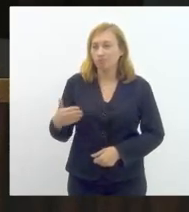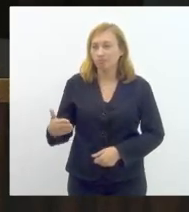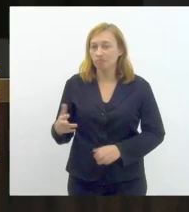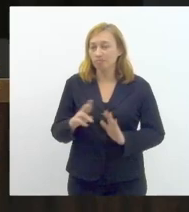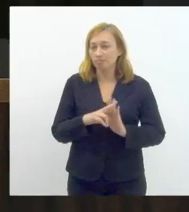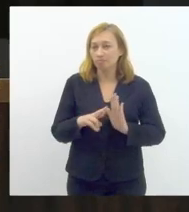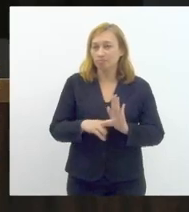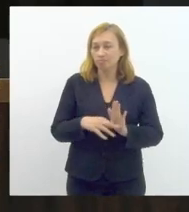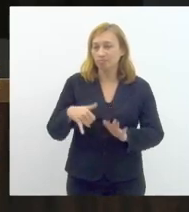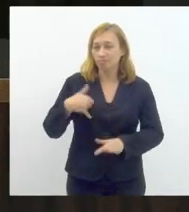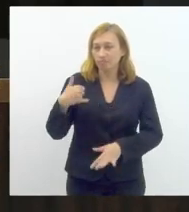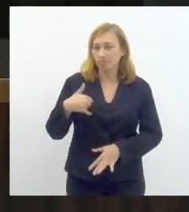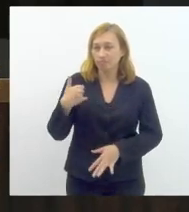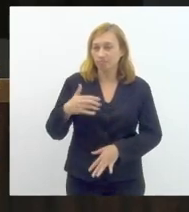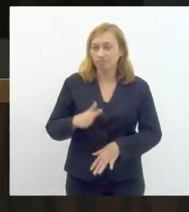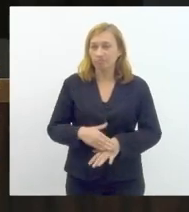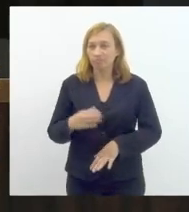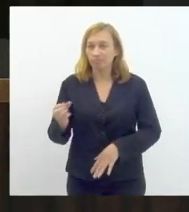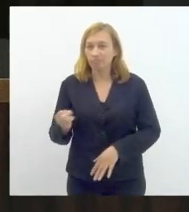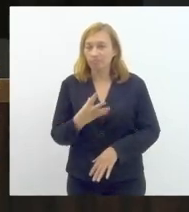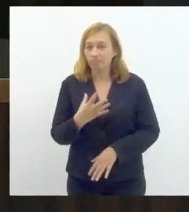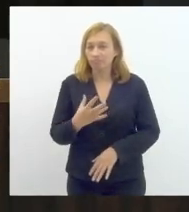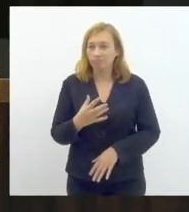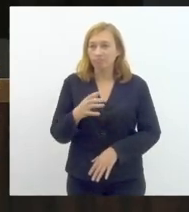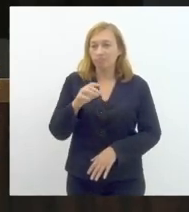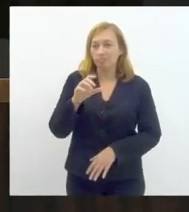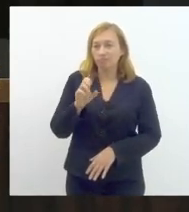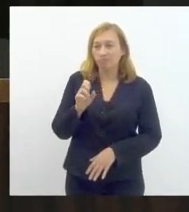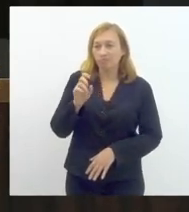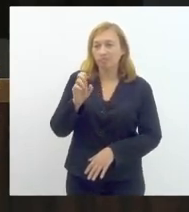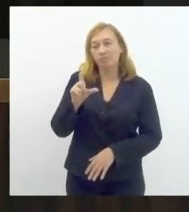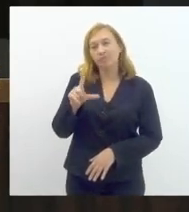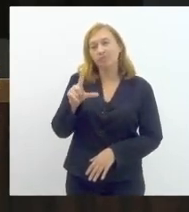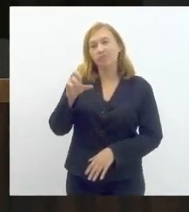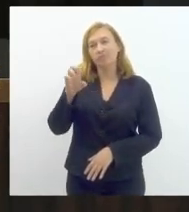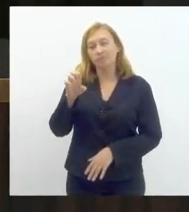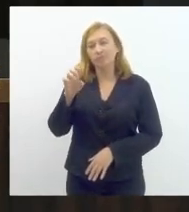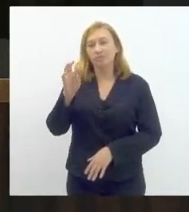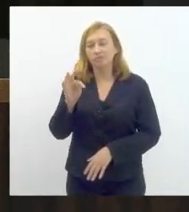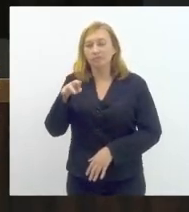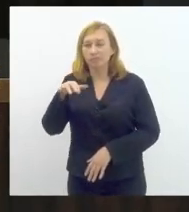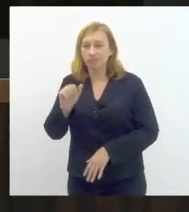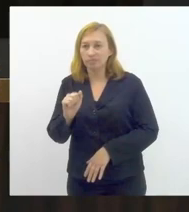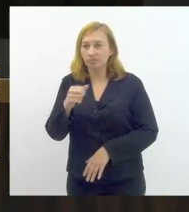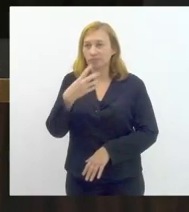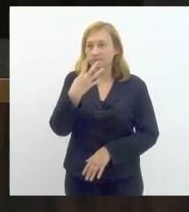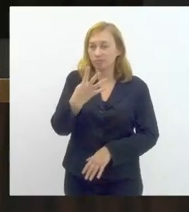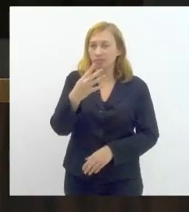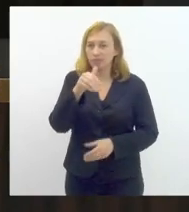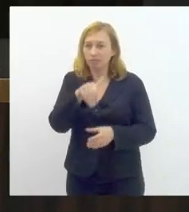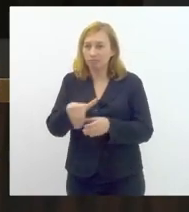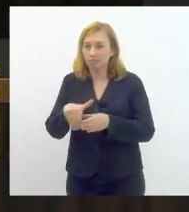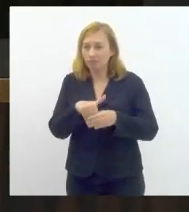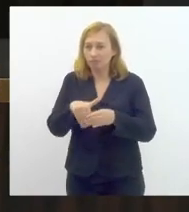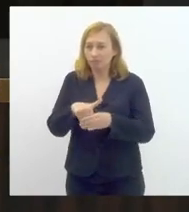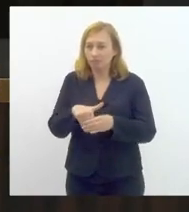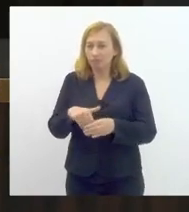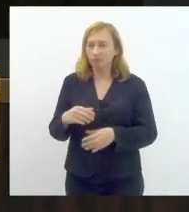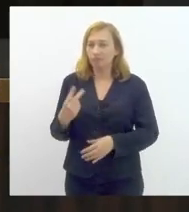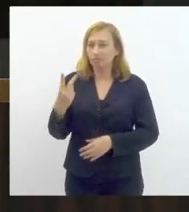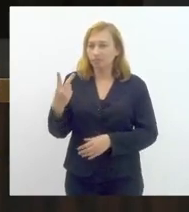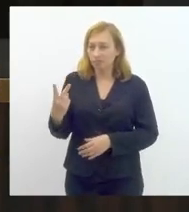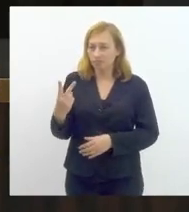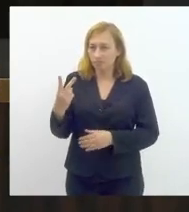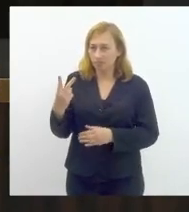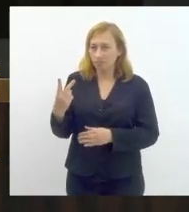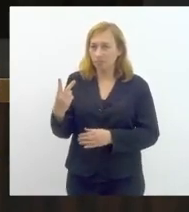de idade, sendo a mais nova, foi a Letícia. Com 4 votos, os 2 suplentes,